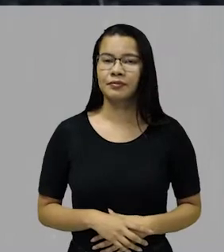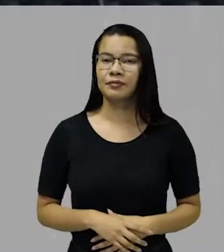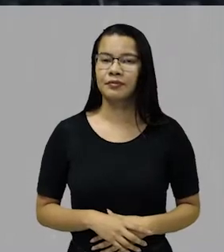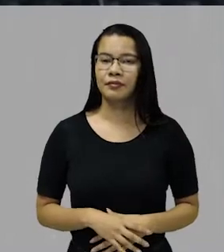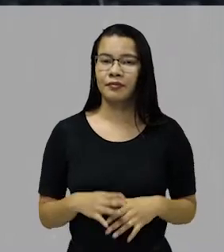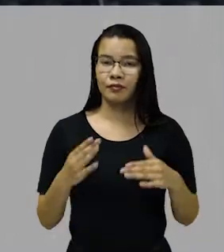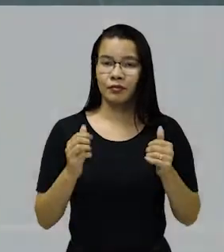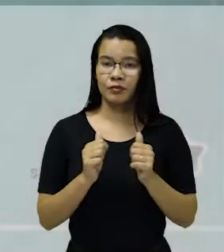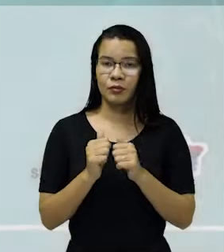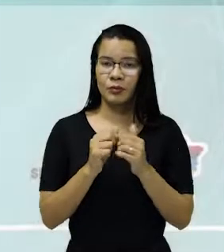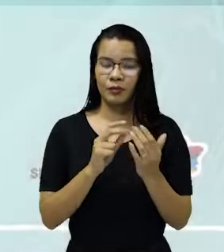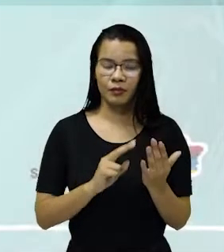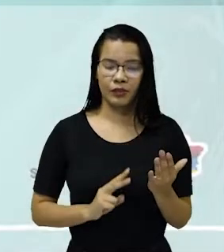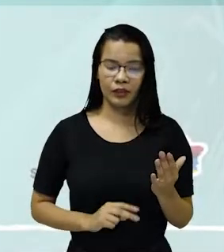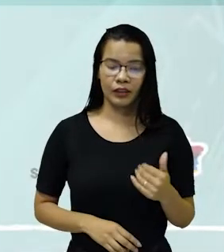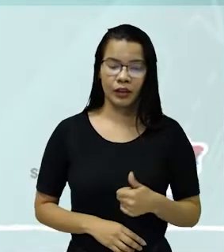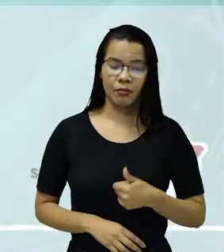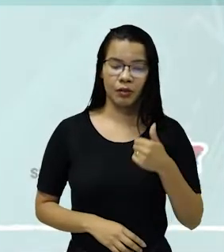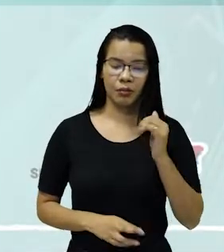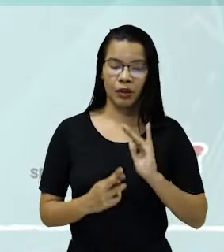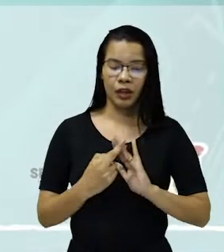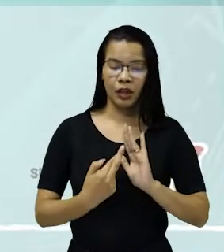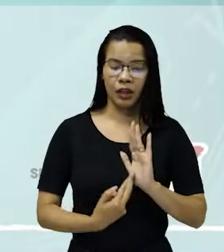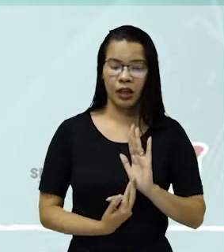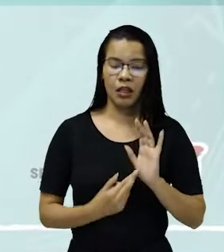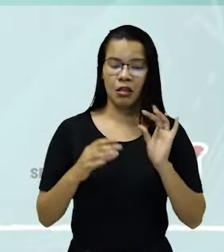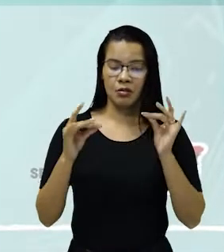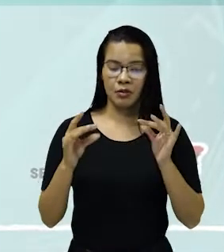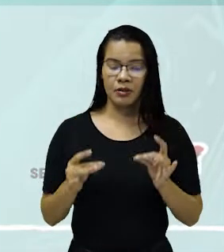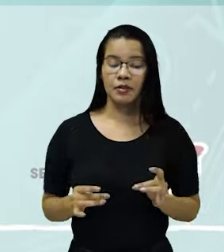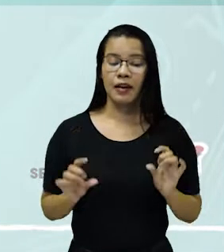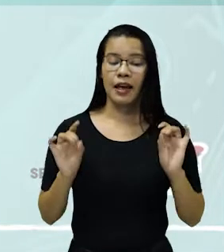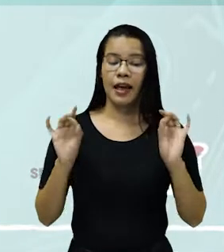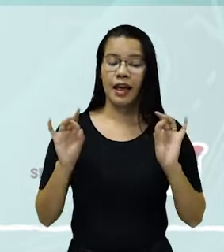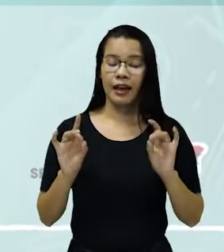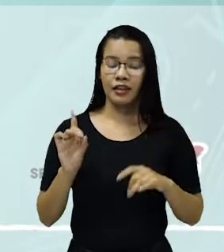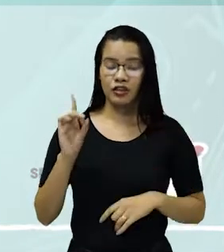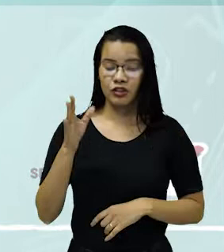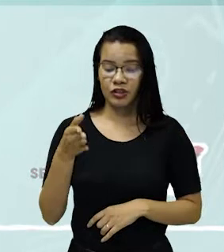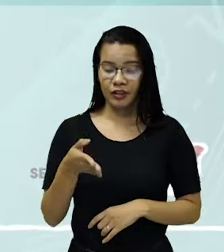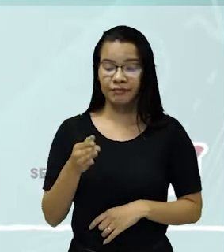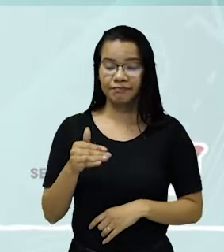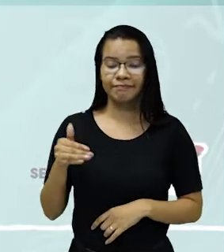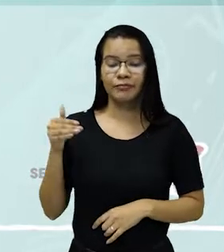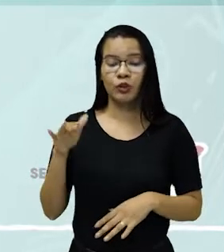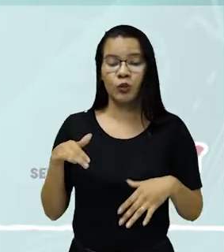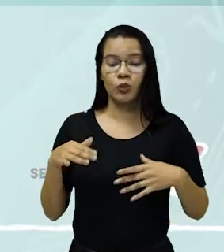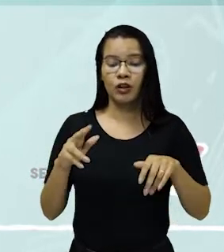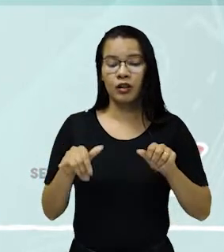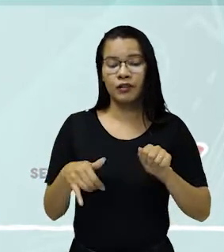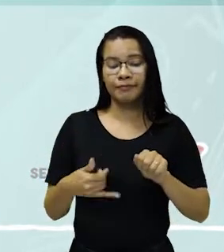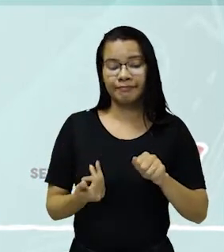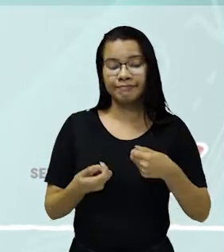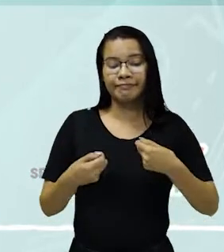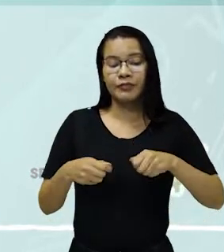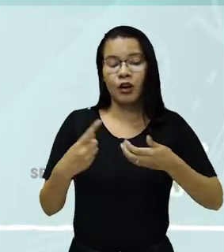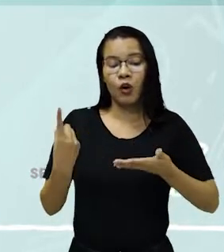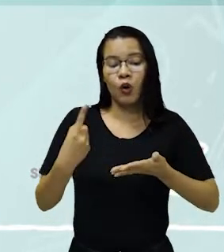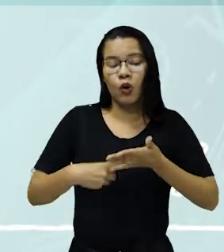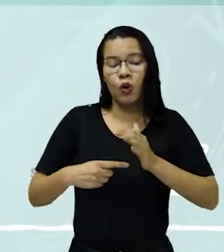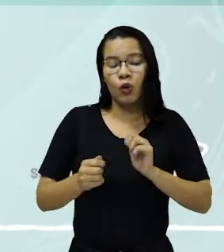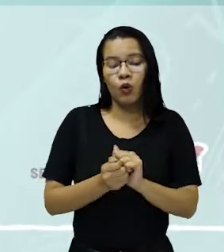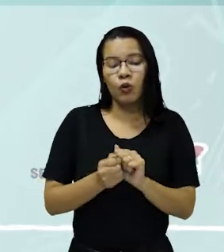Leia aí comigo. A primeira regra específica é aplicada quando um adjetivo tiver que concordar